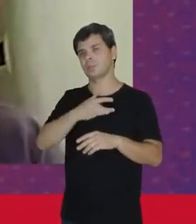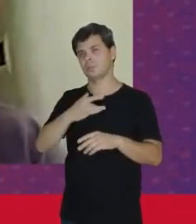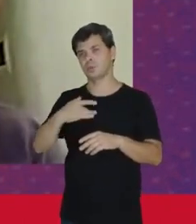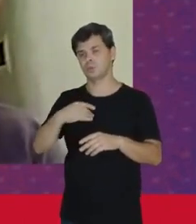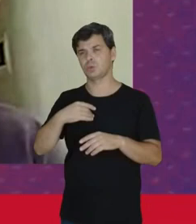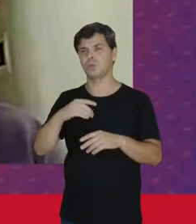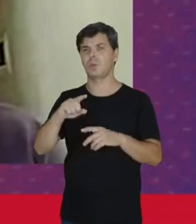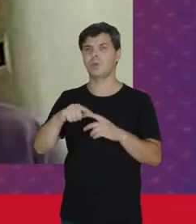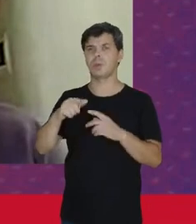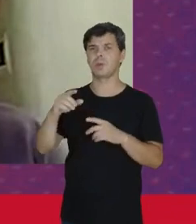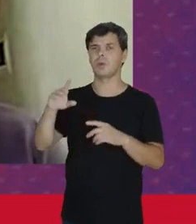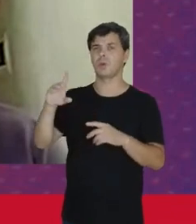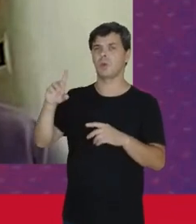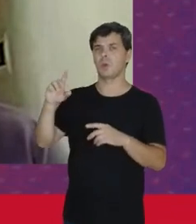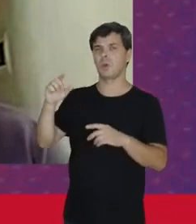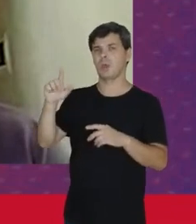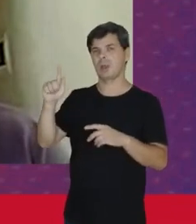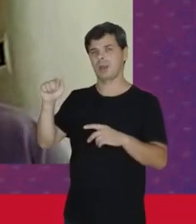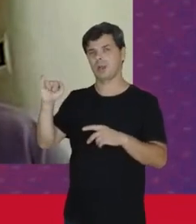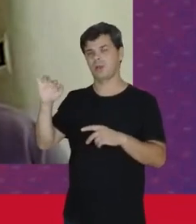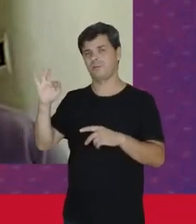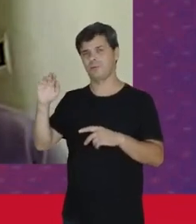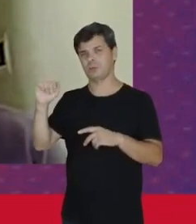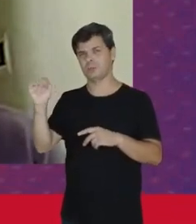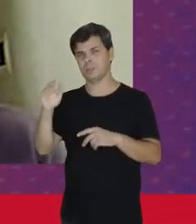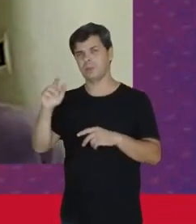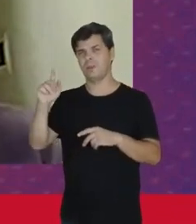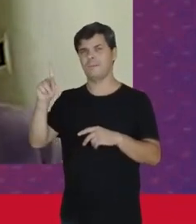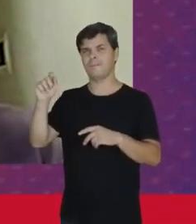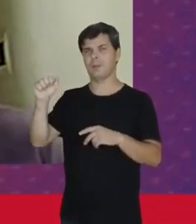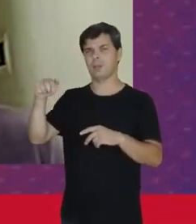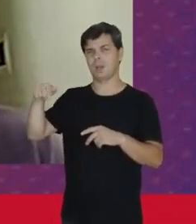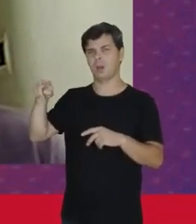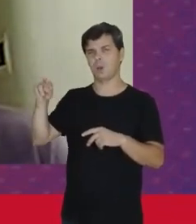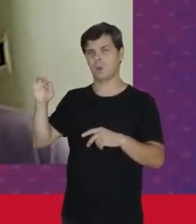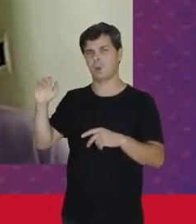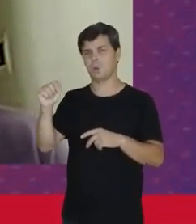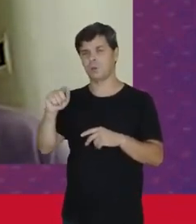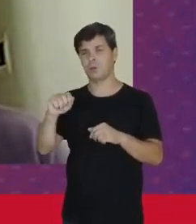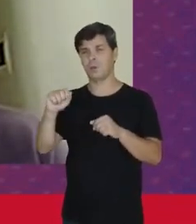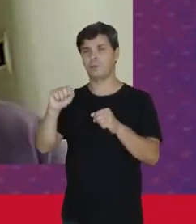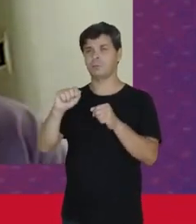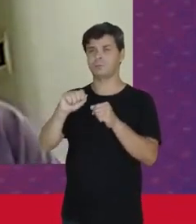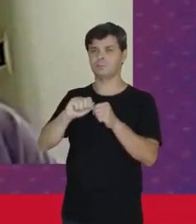como o 2,4-D, glifosato, paraquat, né,